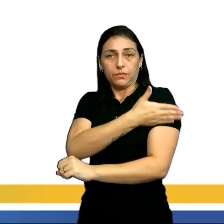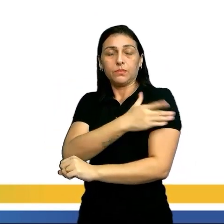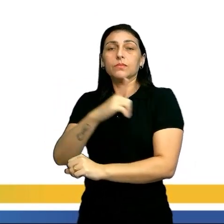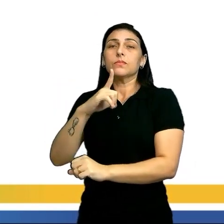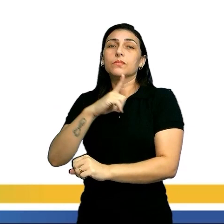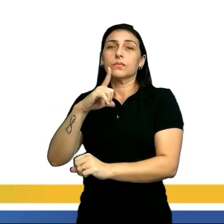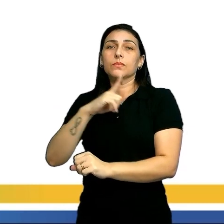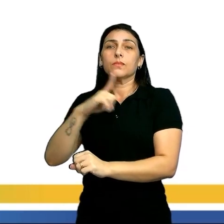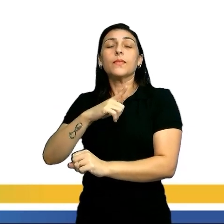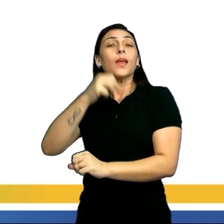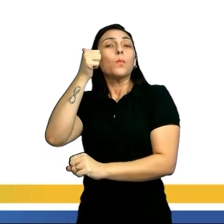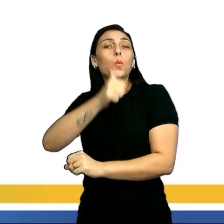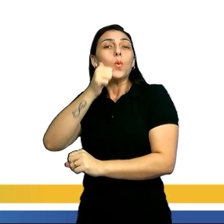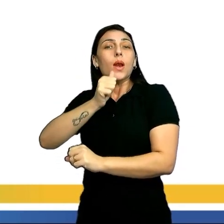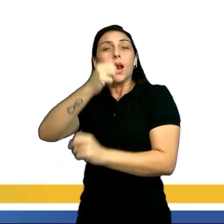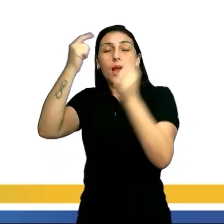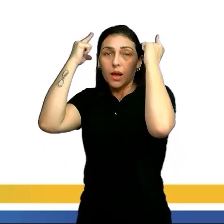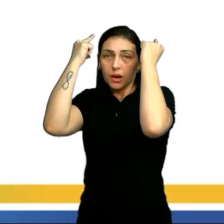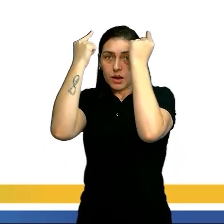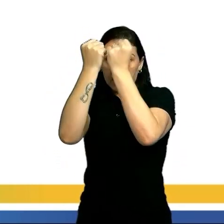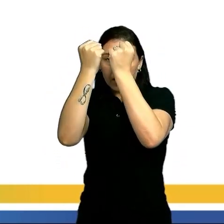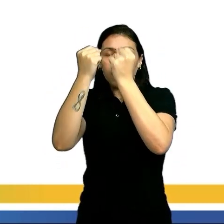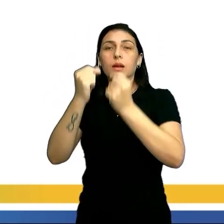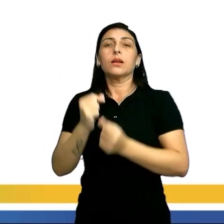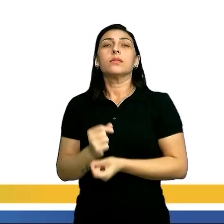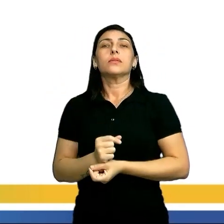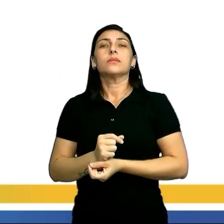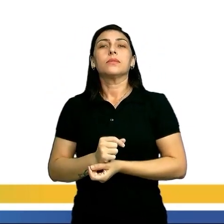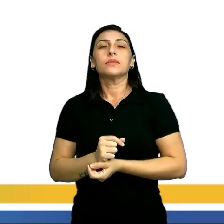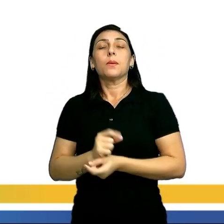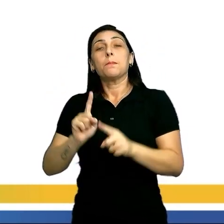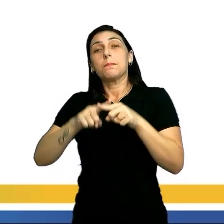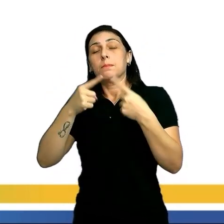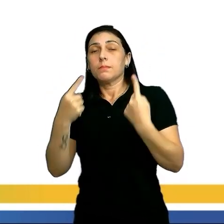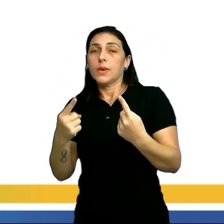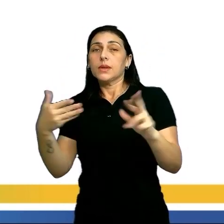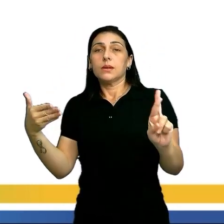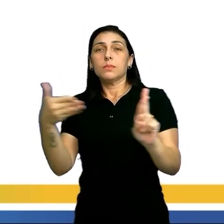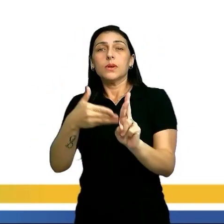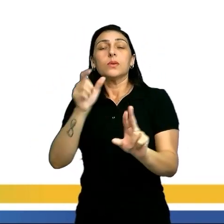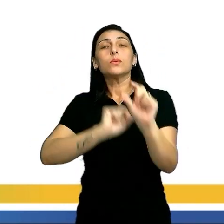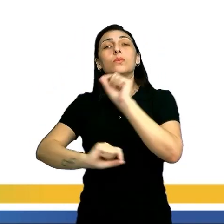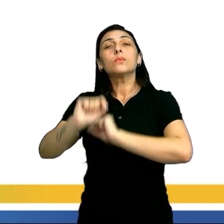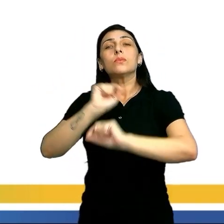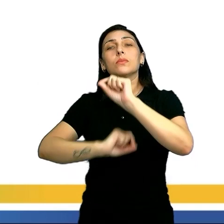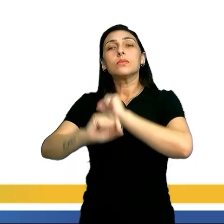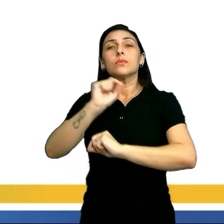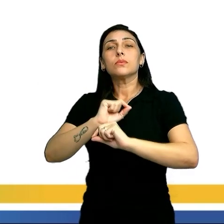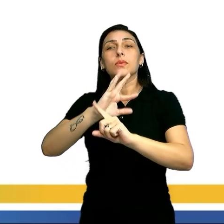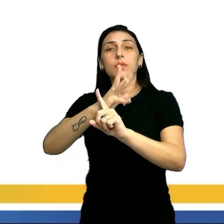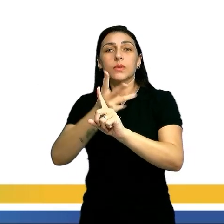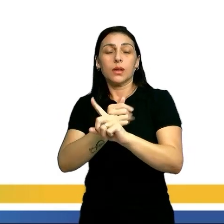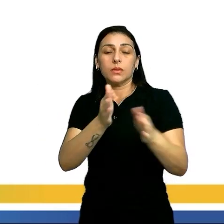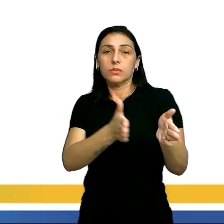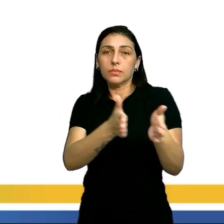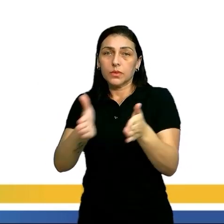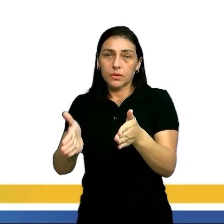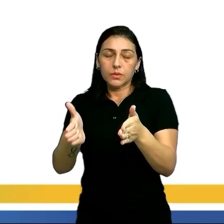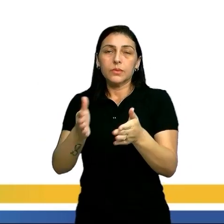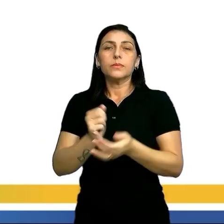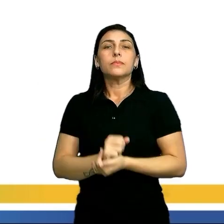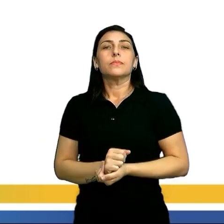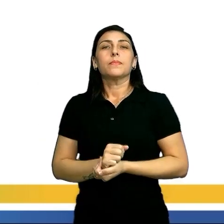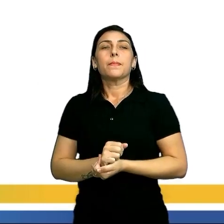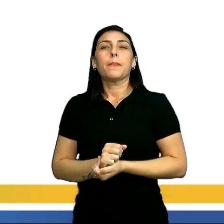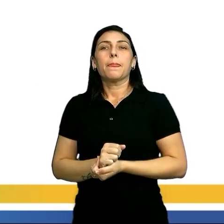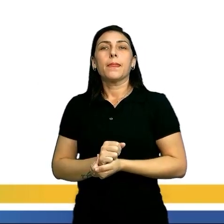aí o dorso mulher grega de um desconhecido, mas que representa um pouco dessa arte desse período.